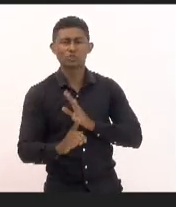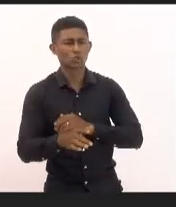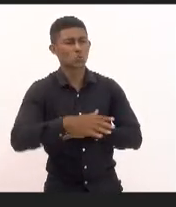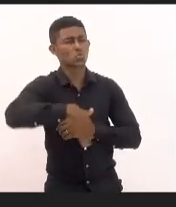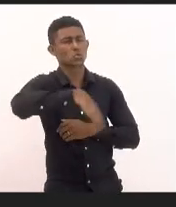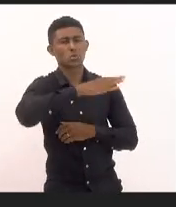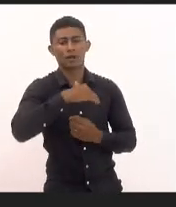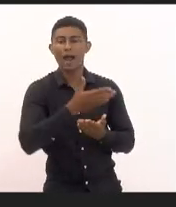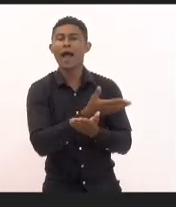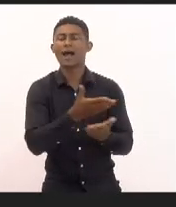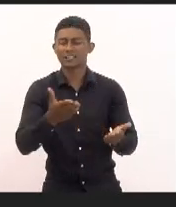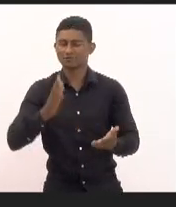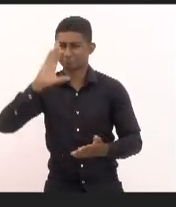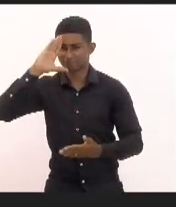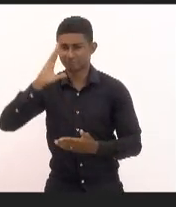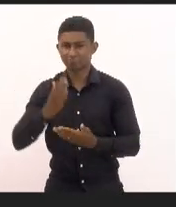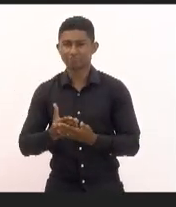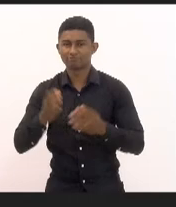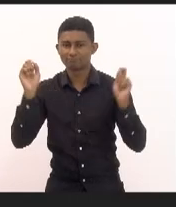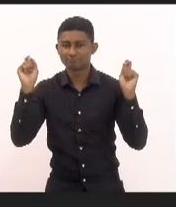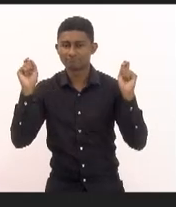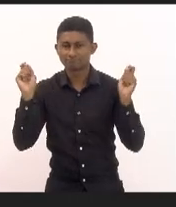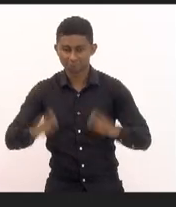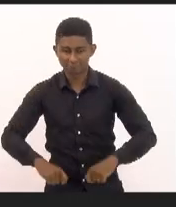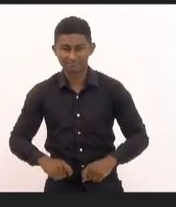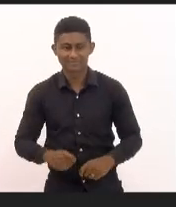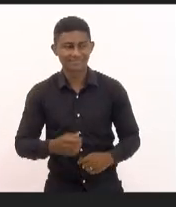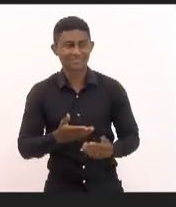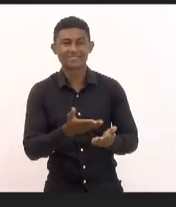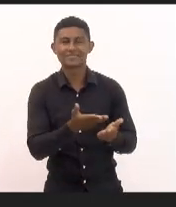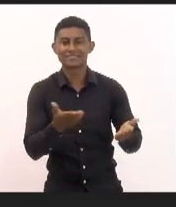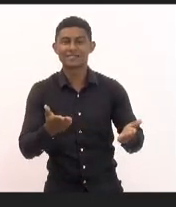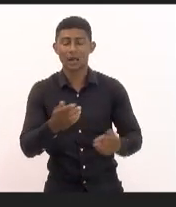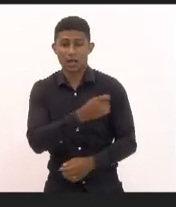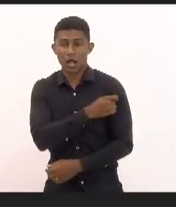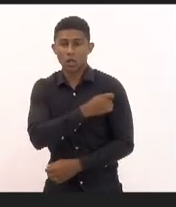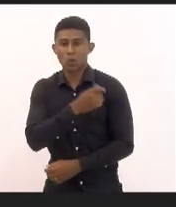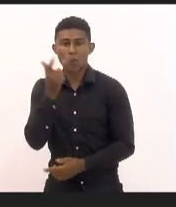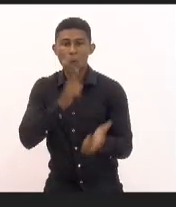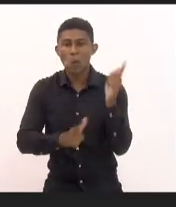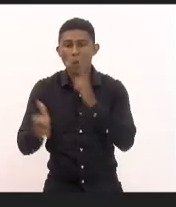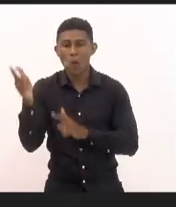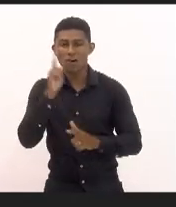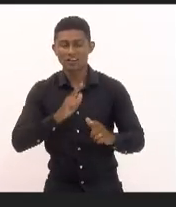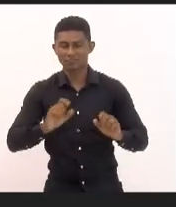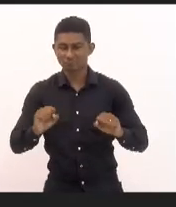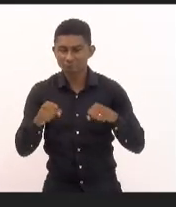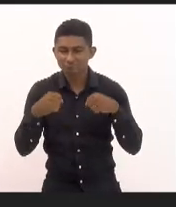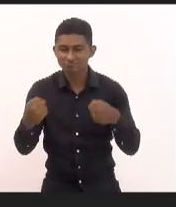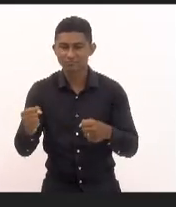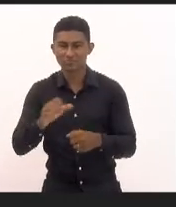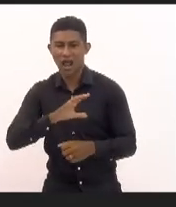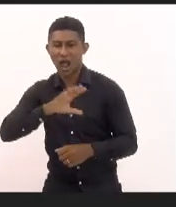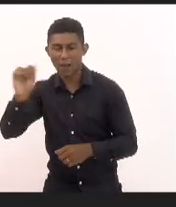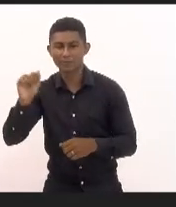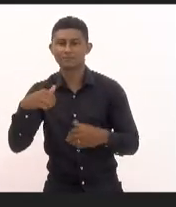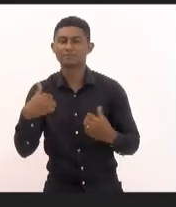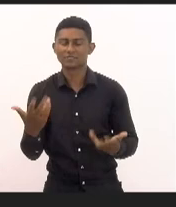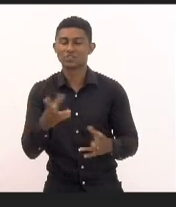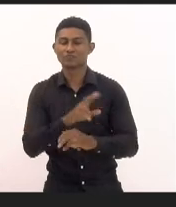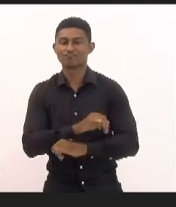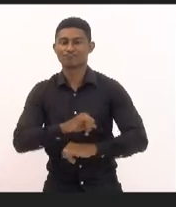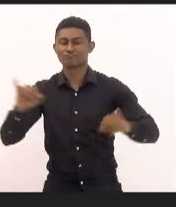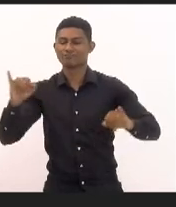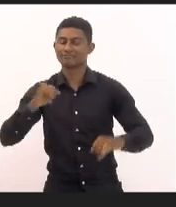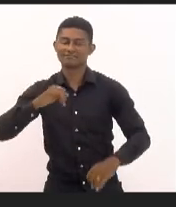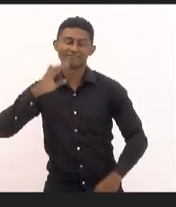que acreditam, né, nesses talentos e se dedicam a eles. Então, isso é uma notícia muito